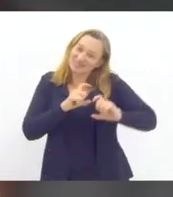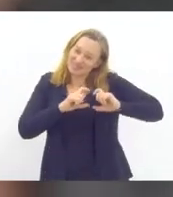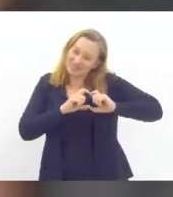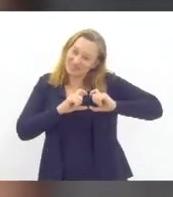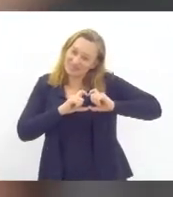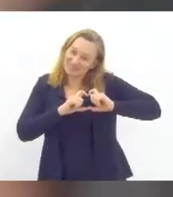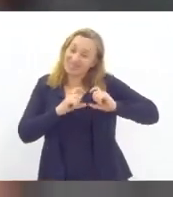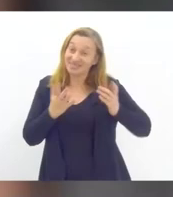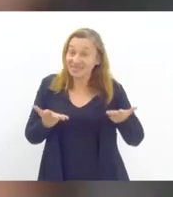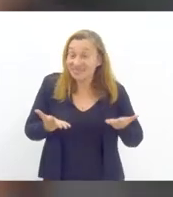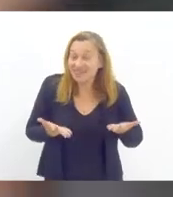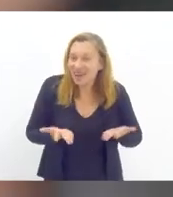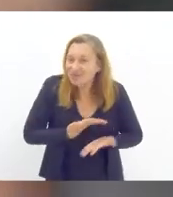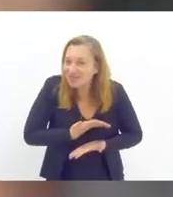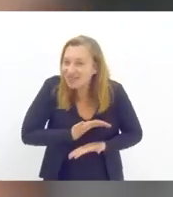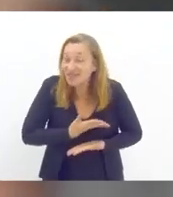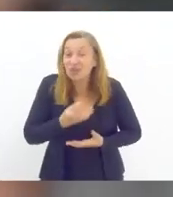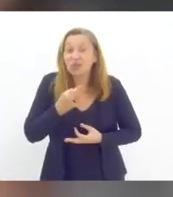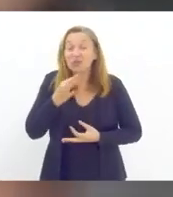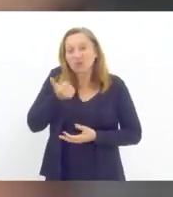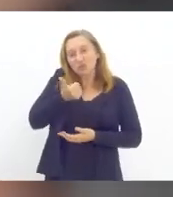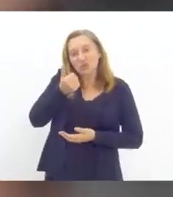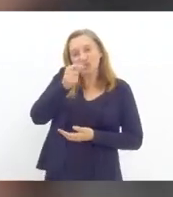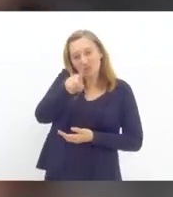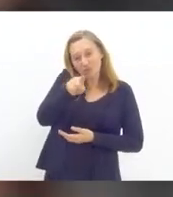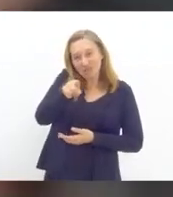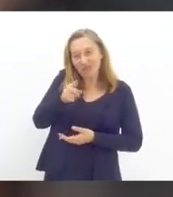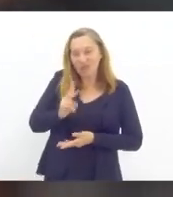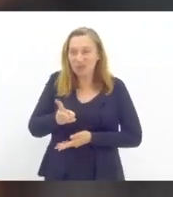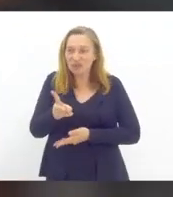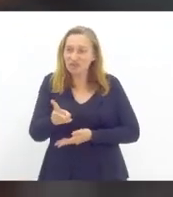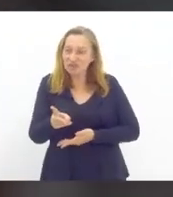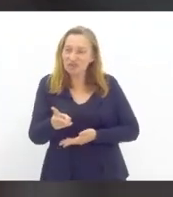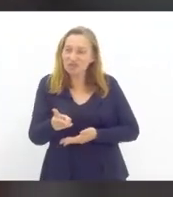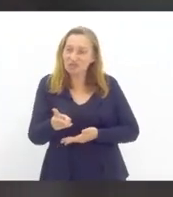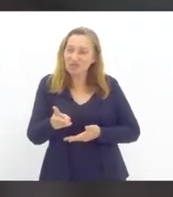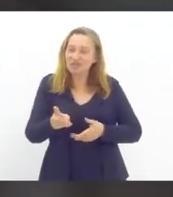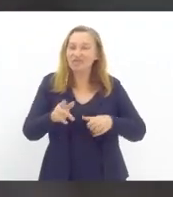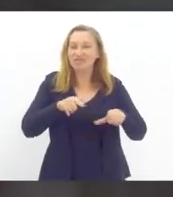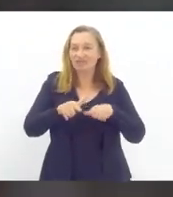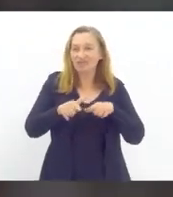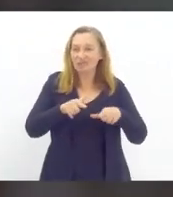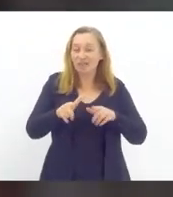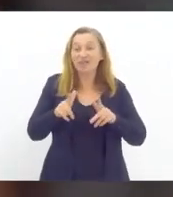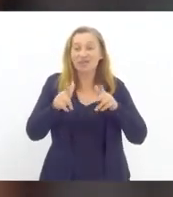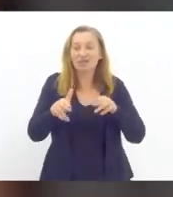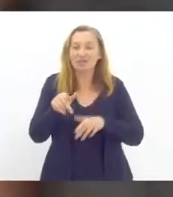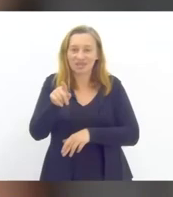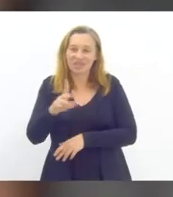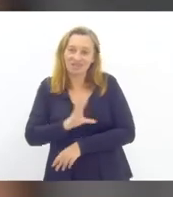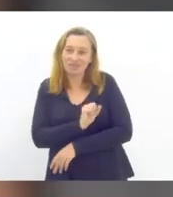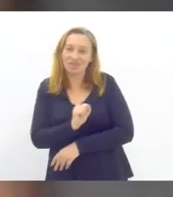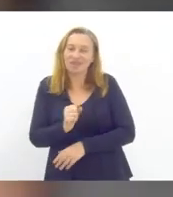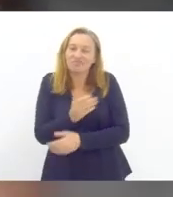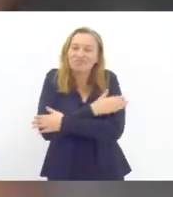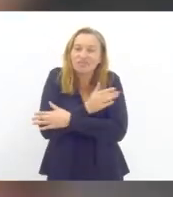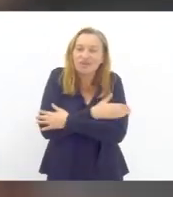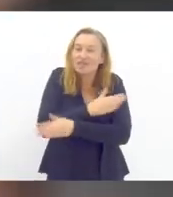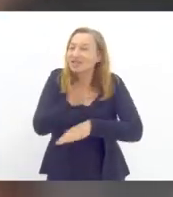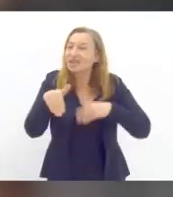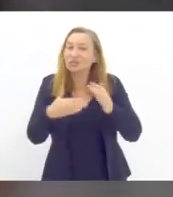meu amigo tudo de bom para você que você continua lutando tanto por esse Rio de Janeiro que você ama um abraço a todos